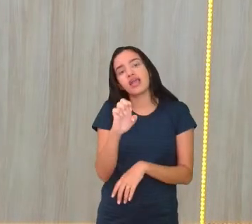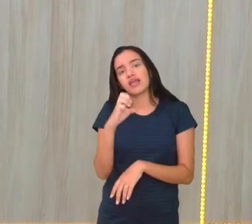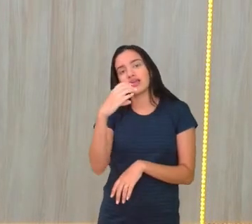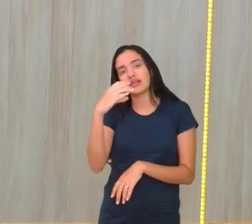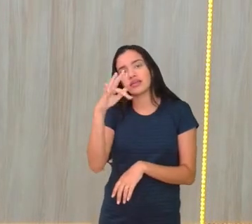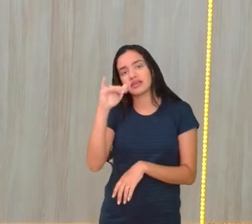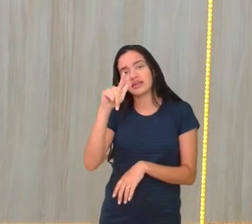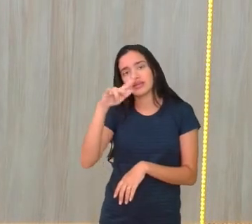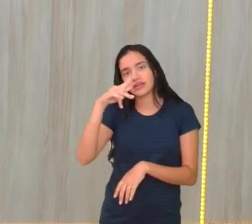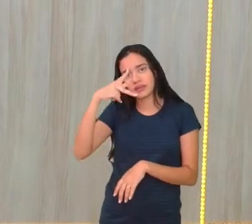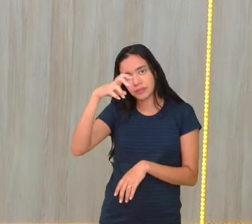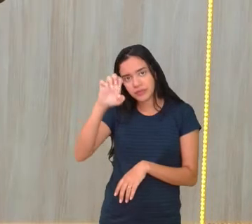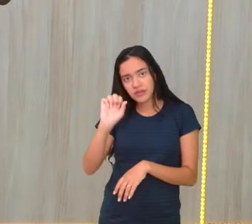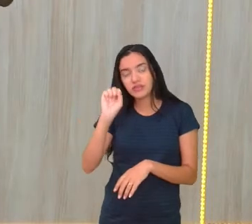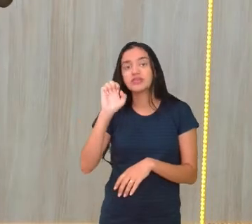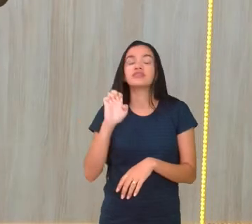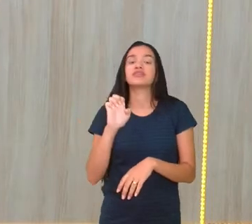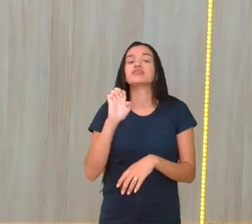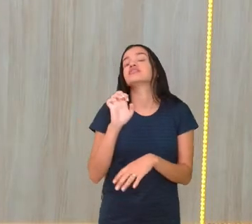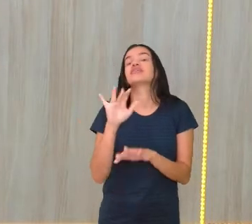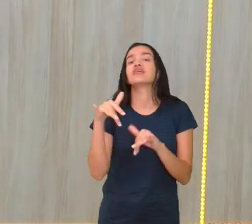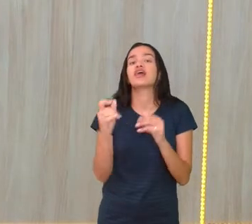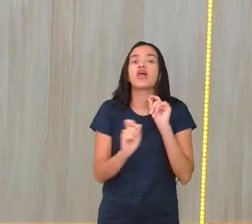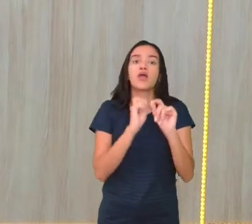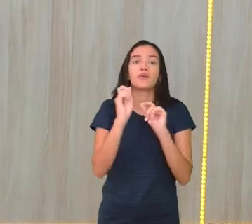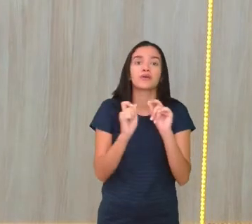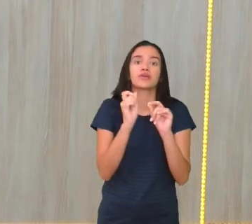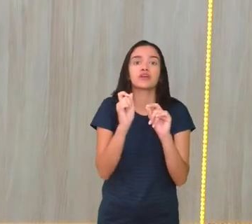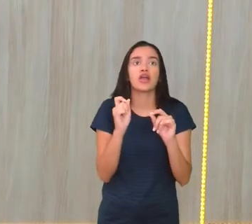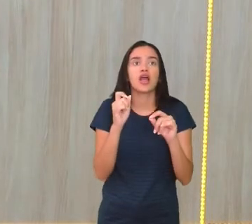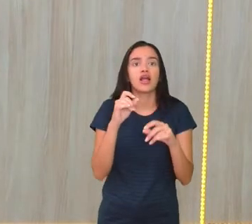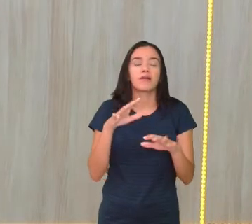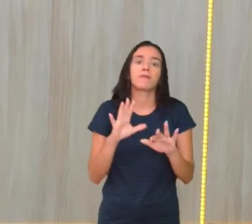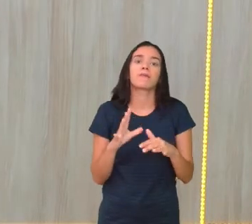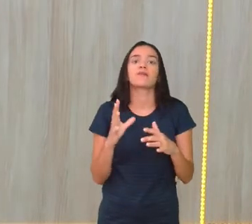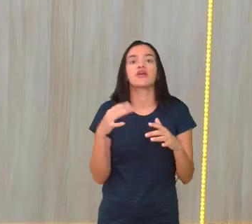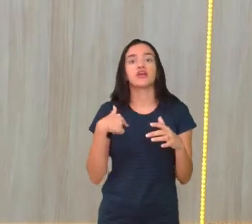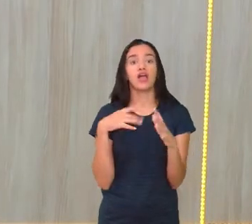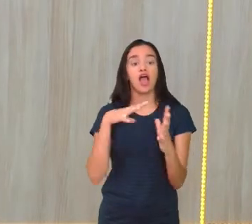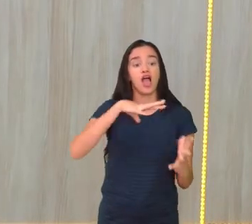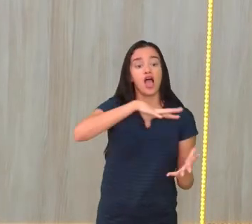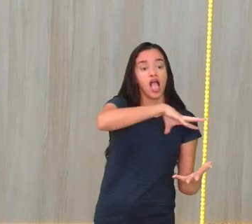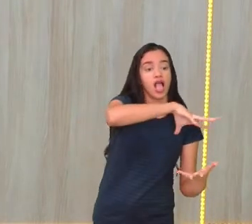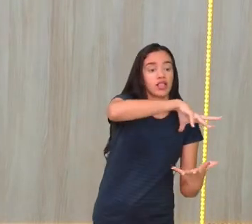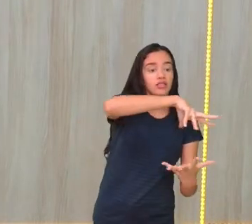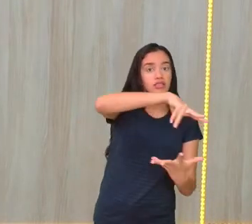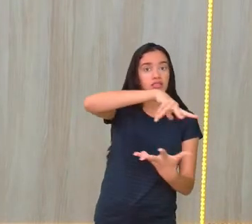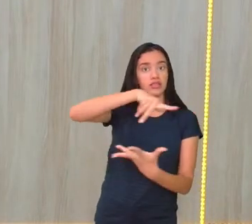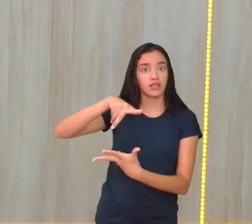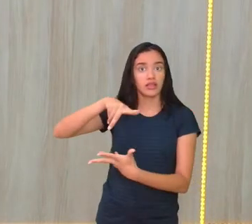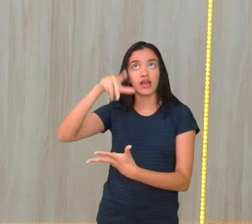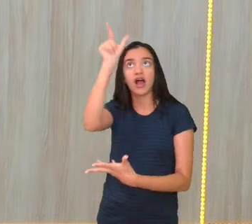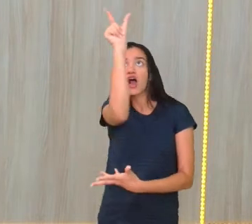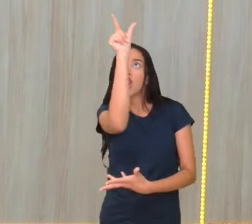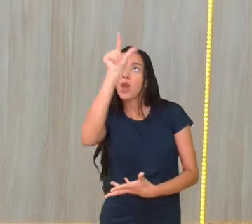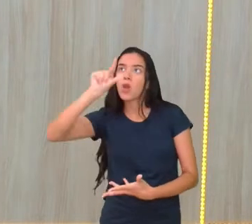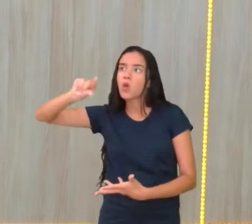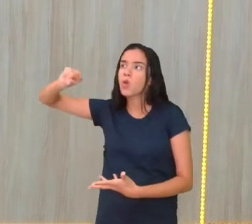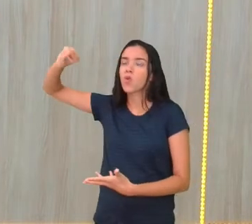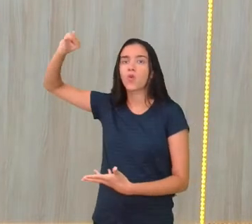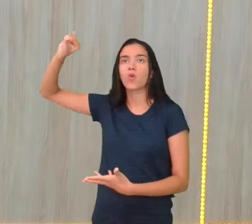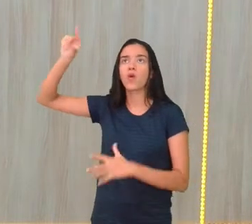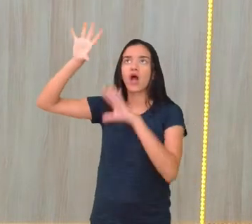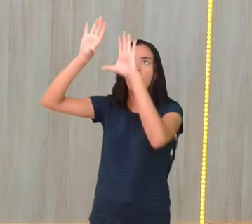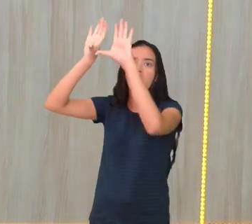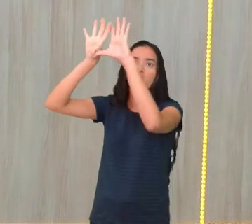observa, né, o que é o eclipse lunar? É a sombra da Terra refletindo ali na Lua. No momento em